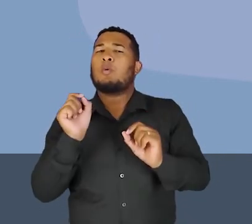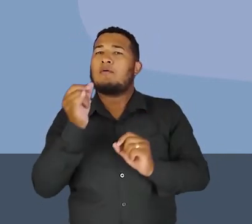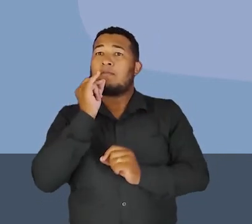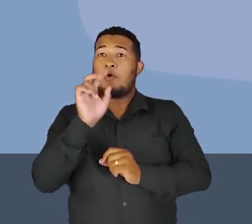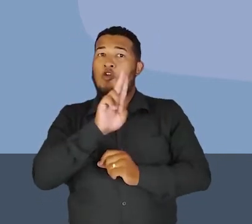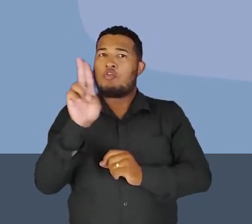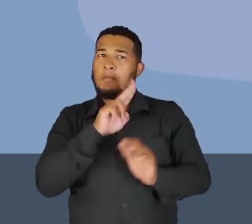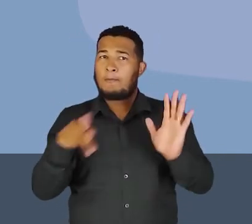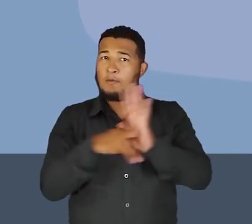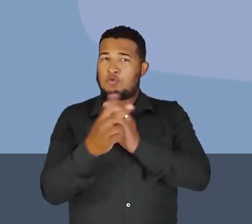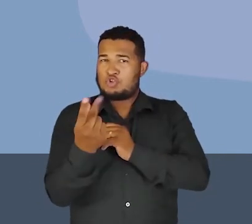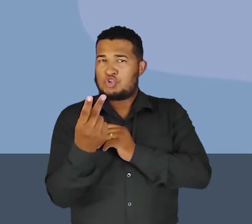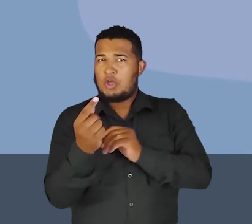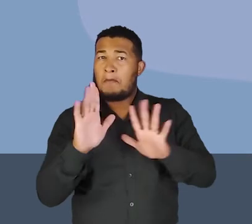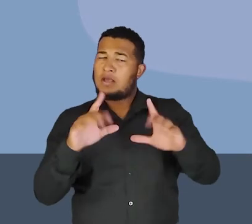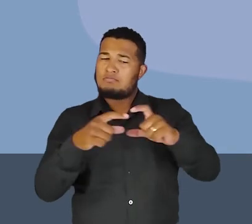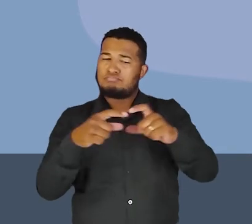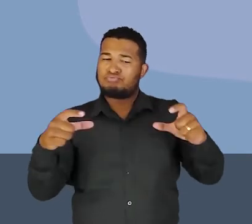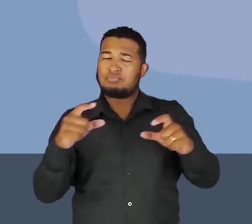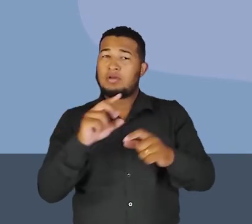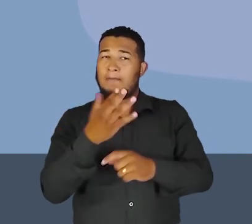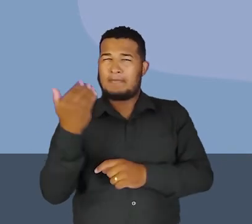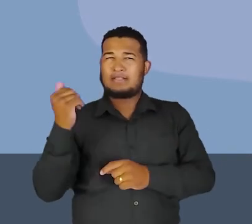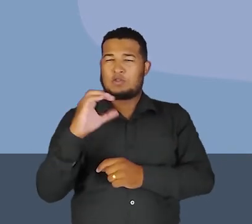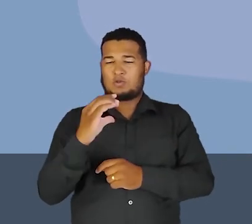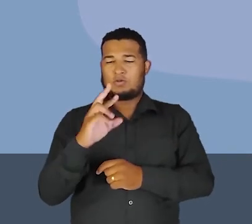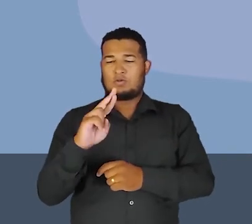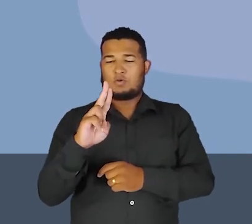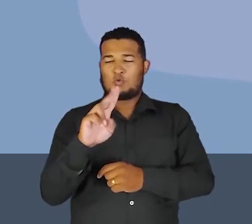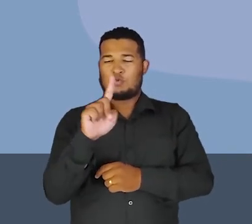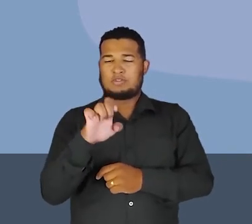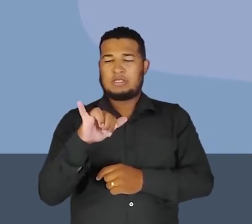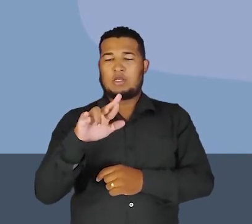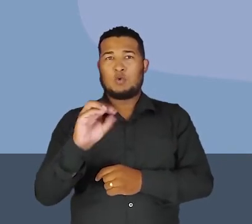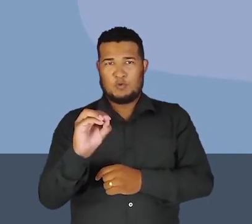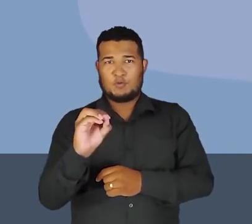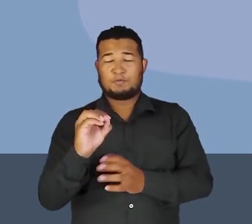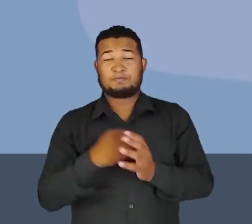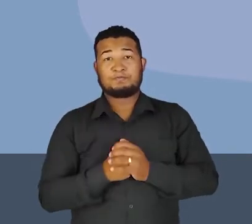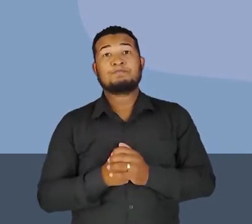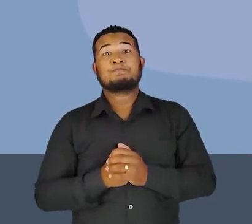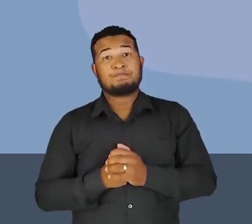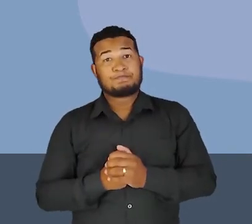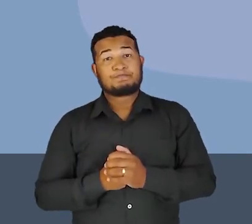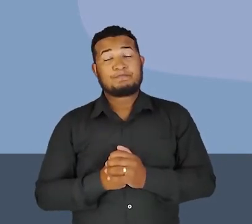o nome desse dinheiro, né? Mas era cruzeiro na época. Bom, e aí ele